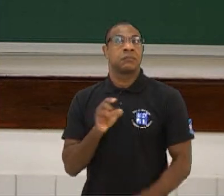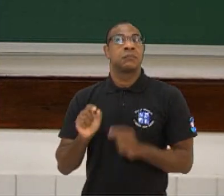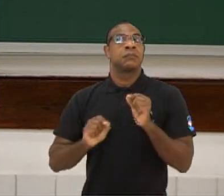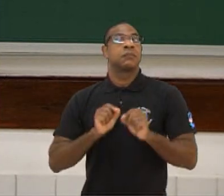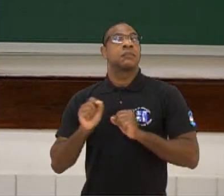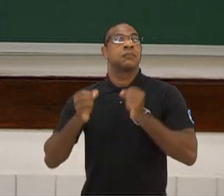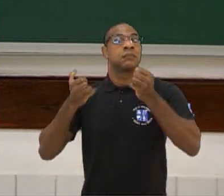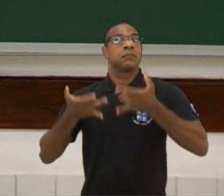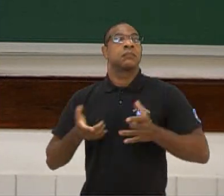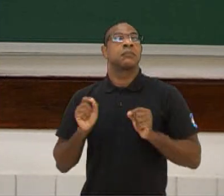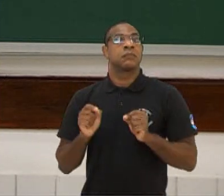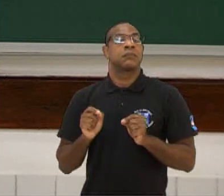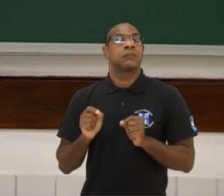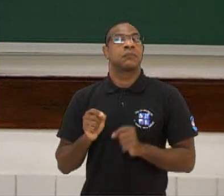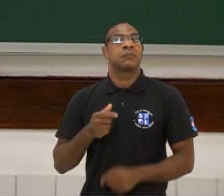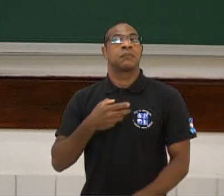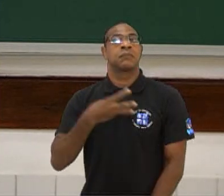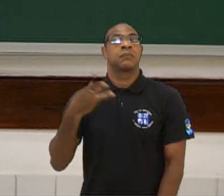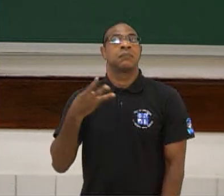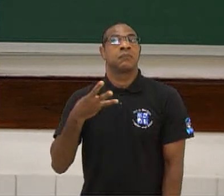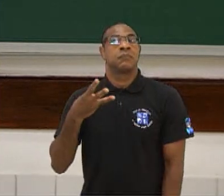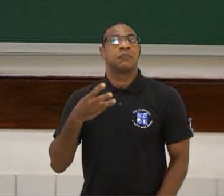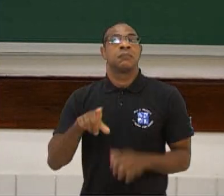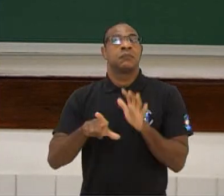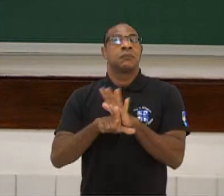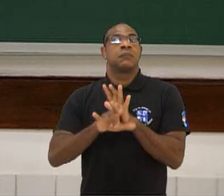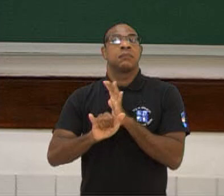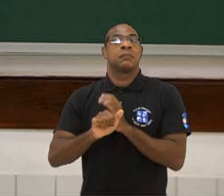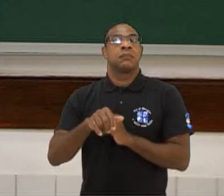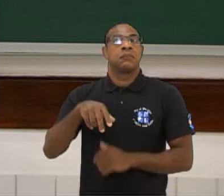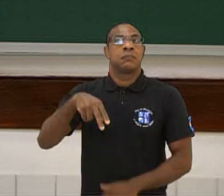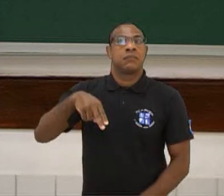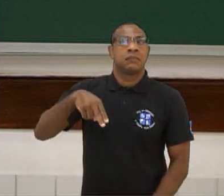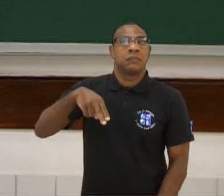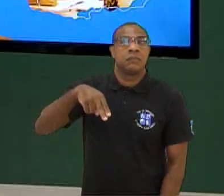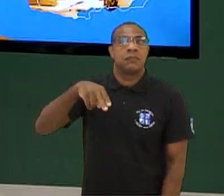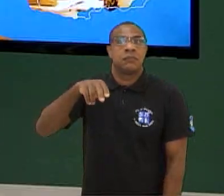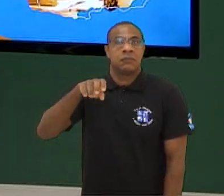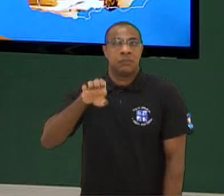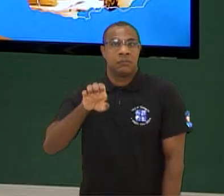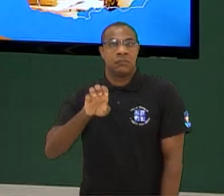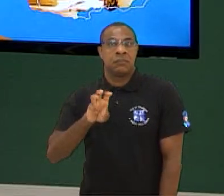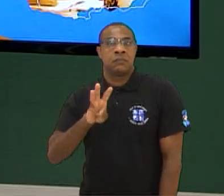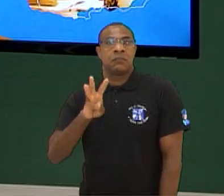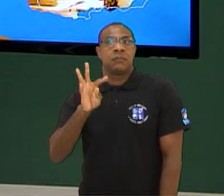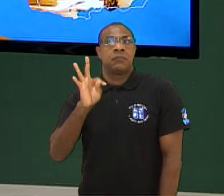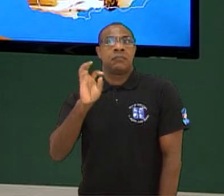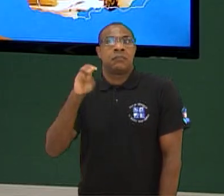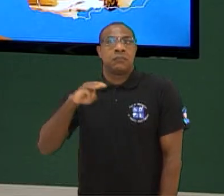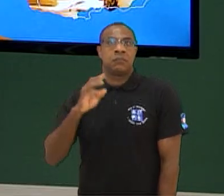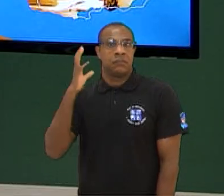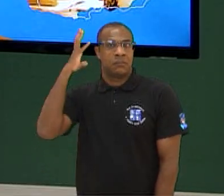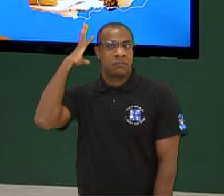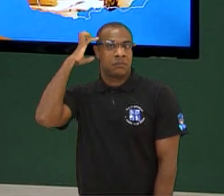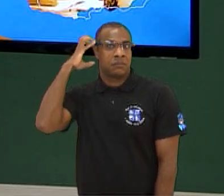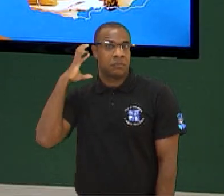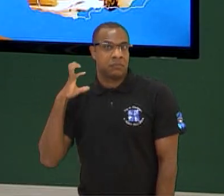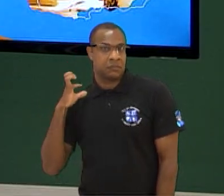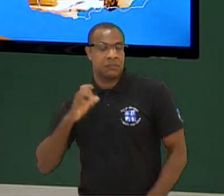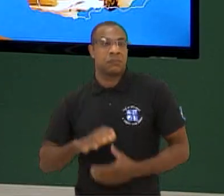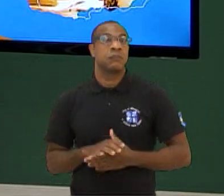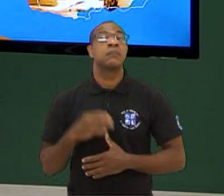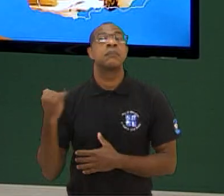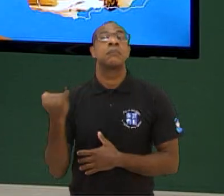sobre a terceira lei de Newton, ela mesma, ação e reação. Gente, muito importante falar sobre a questão